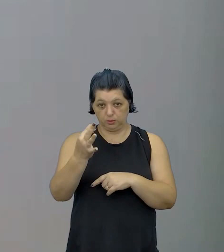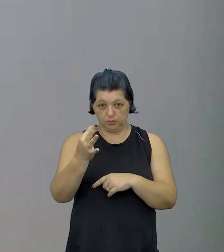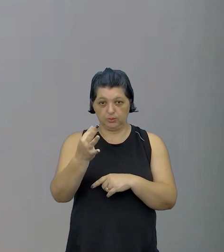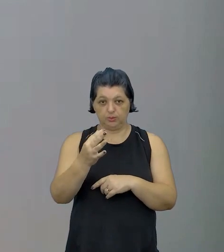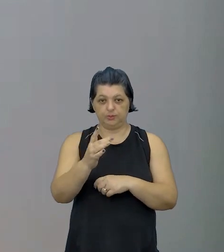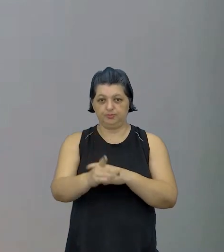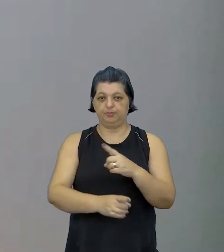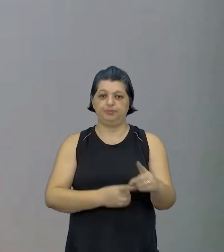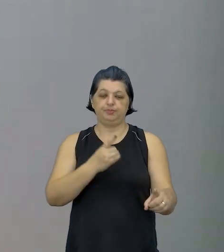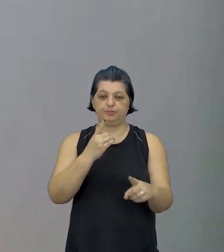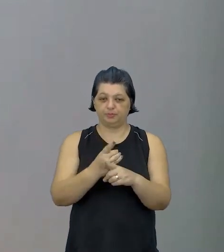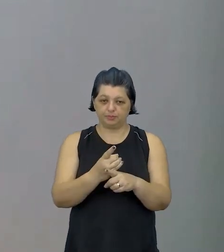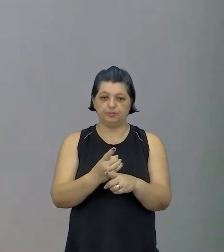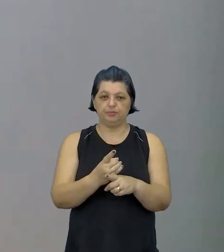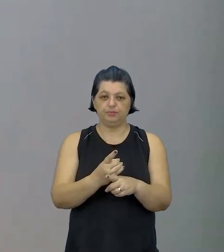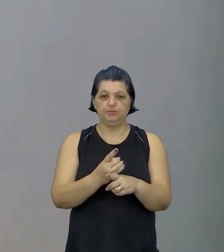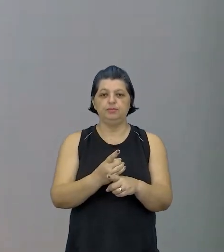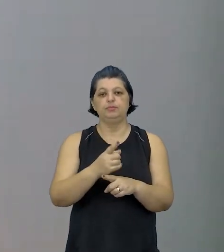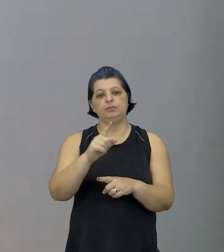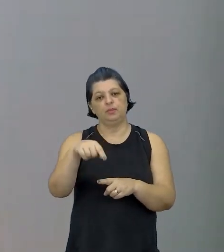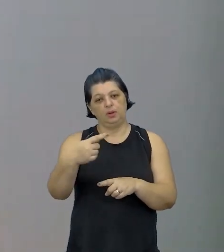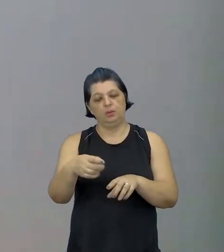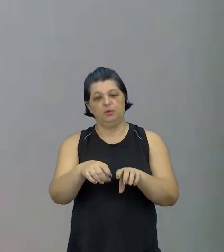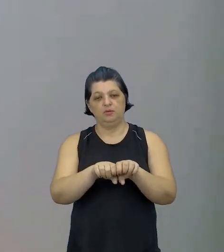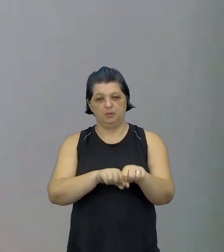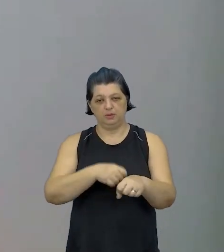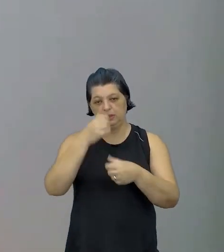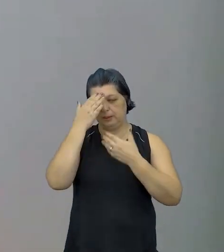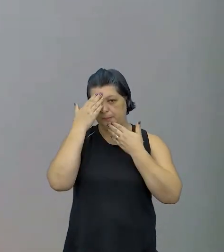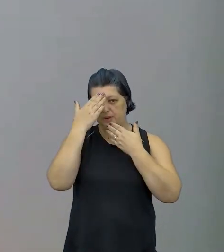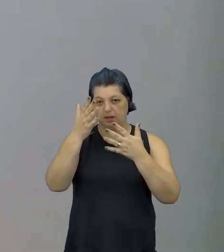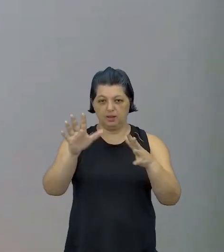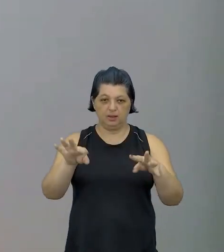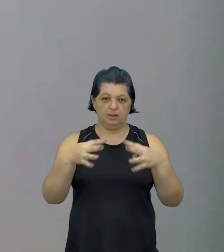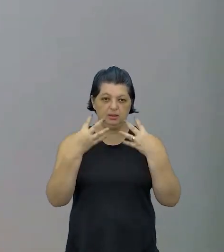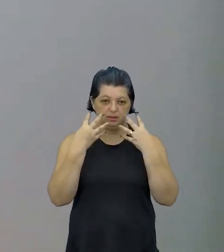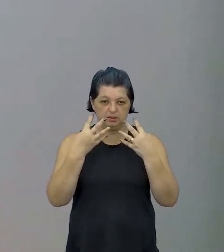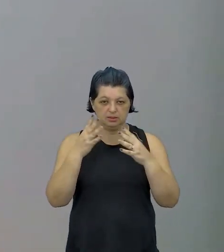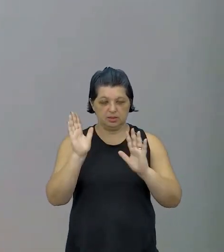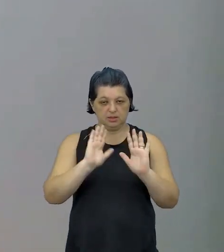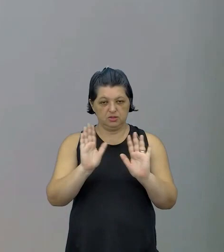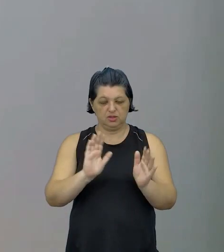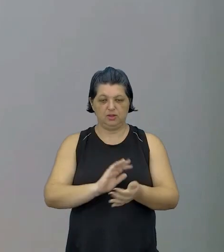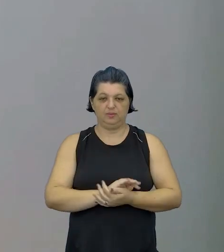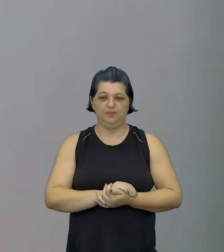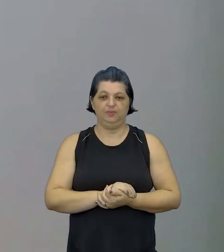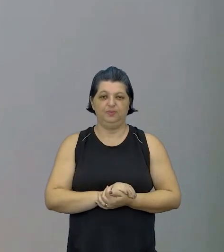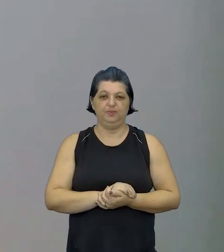outros dias nas próximas formações. Muito obrigada pela atenção de vocês, até mais.